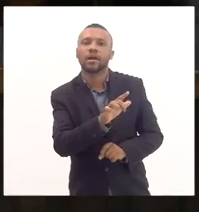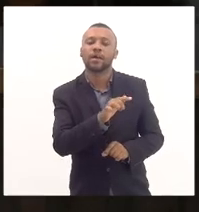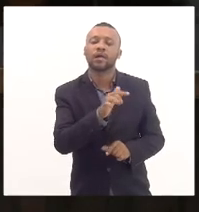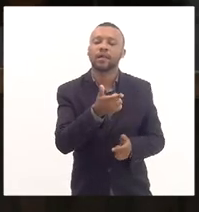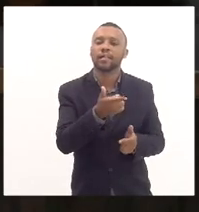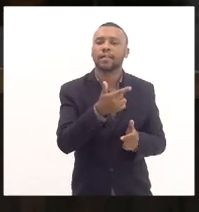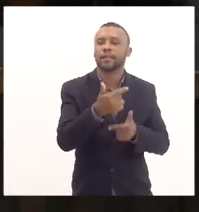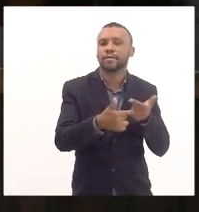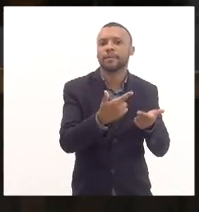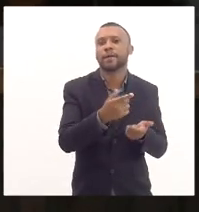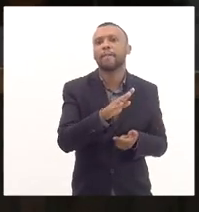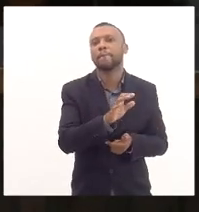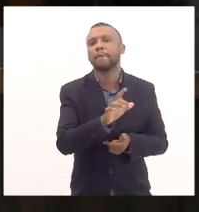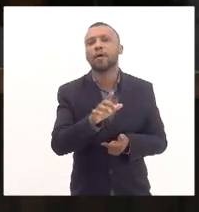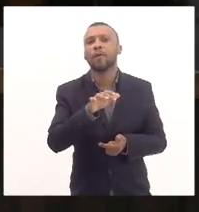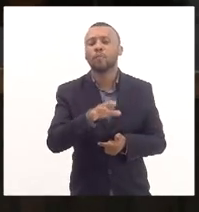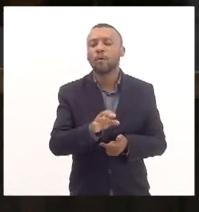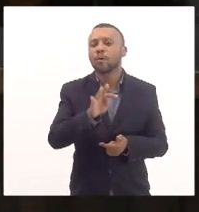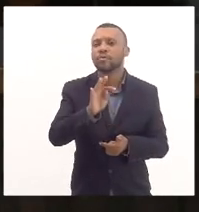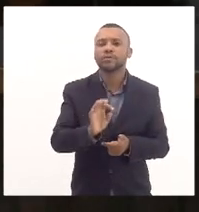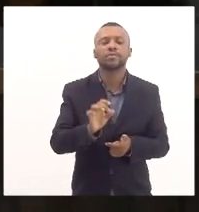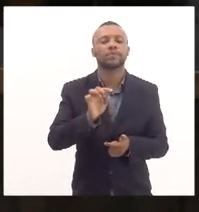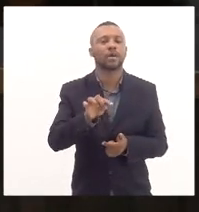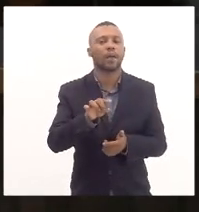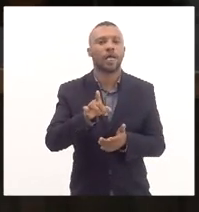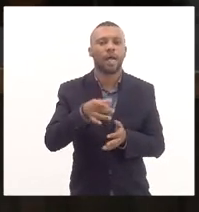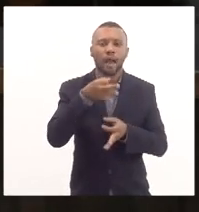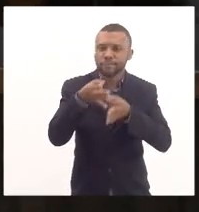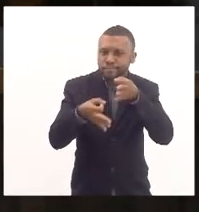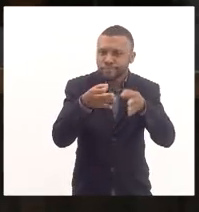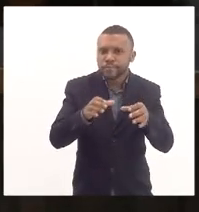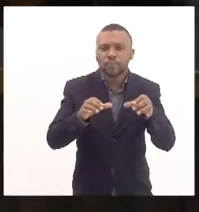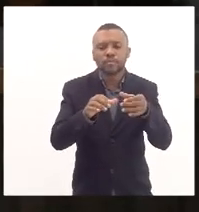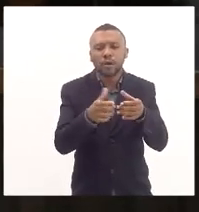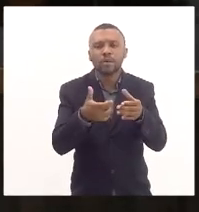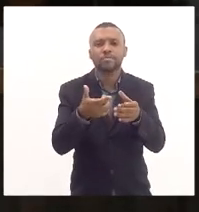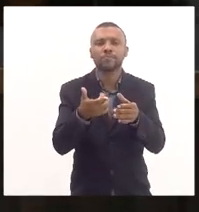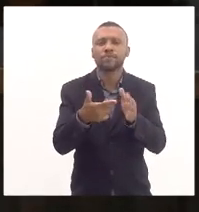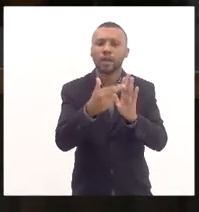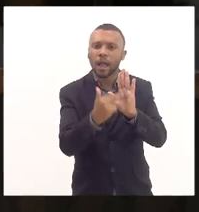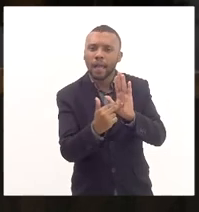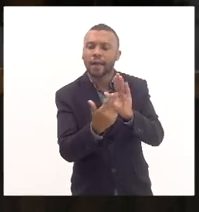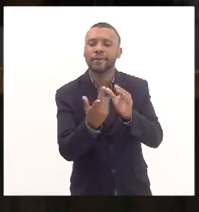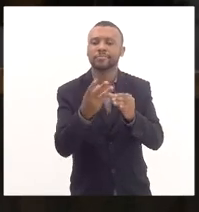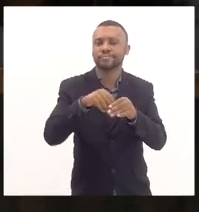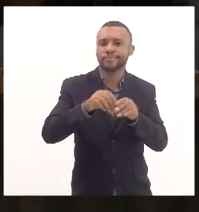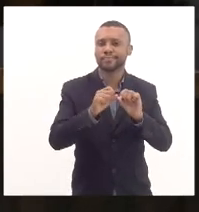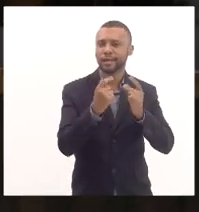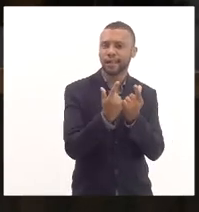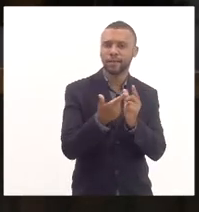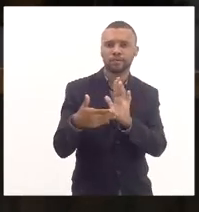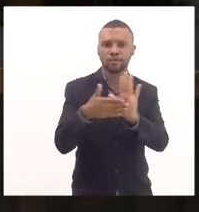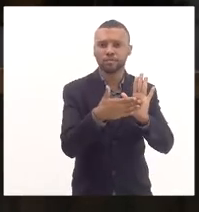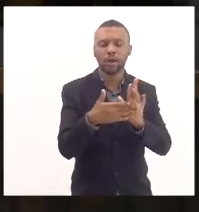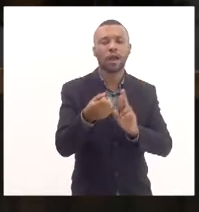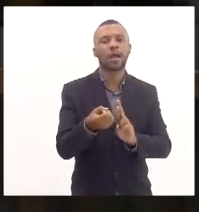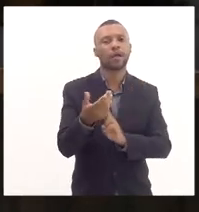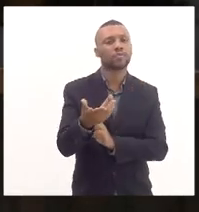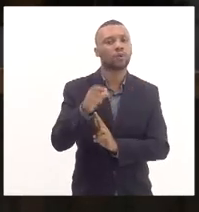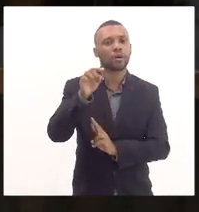Boteco Belmonte parece da comissão de normas internas e proposições externas favorável relator Deputado Rodrigo Amorim